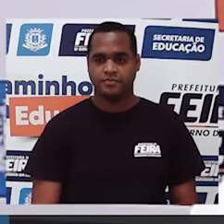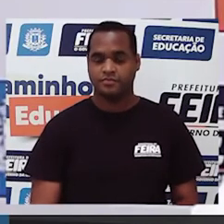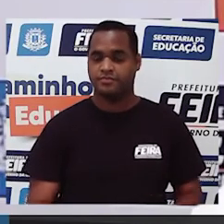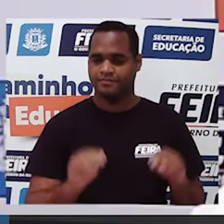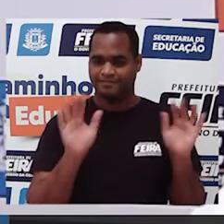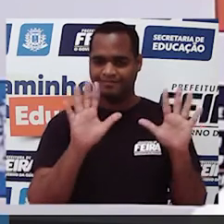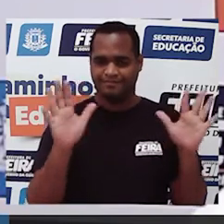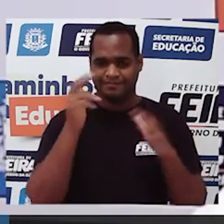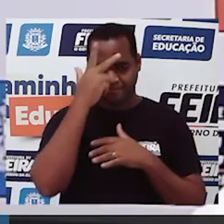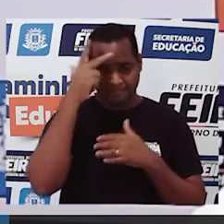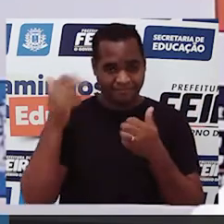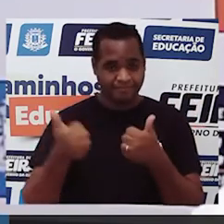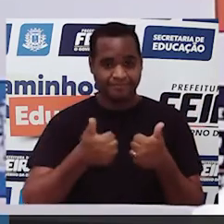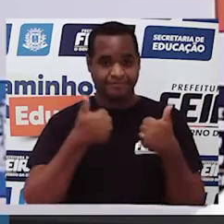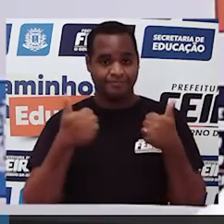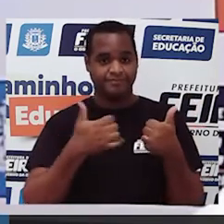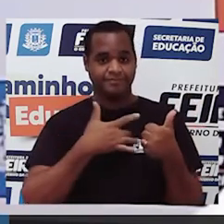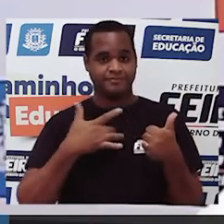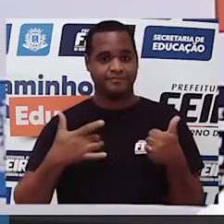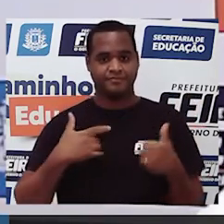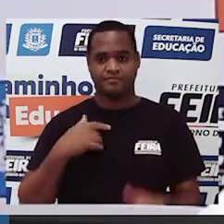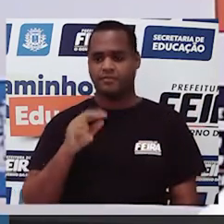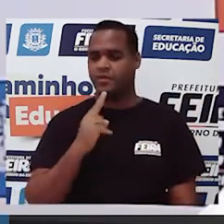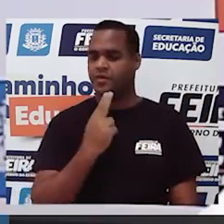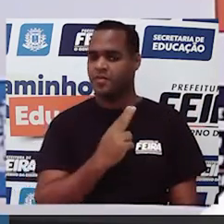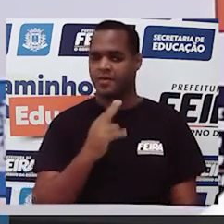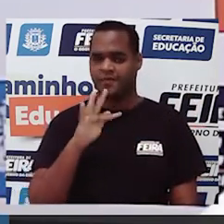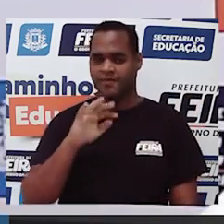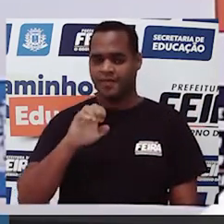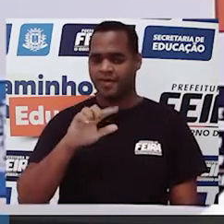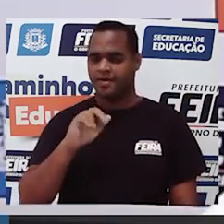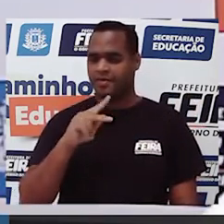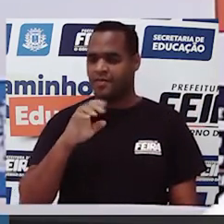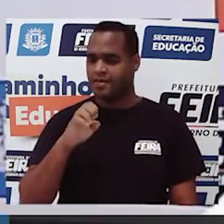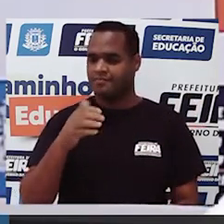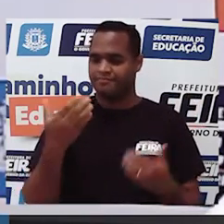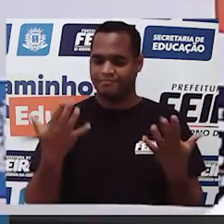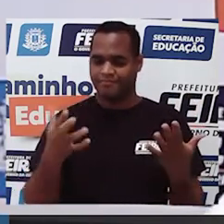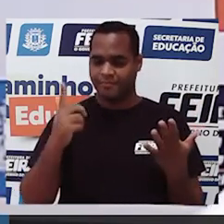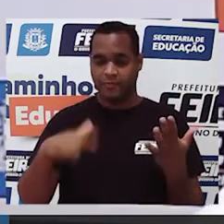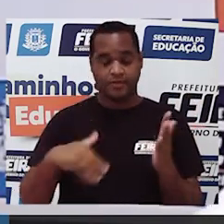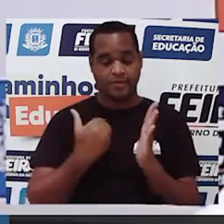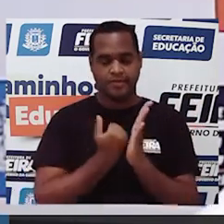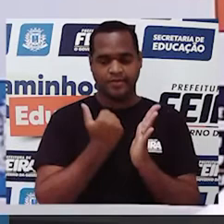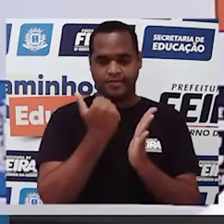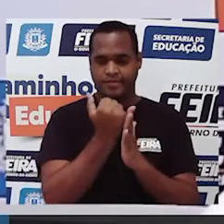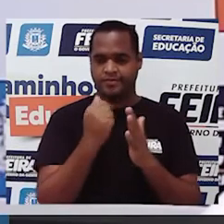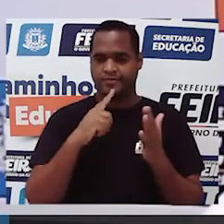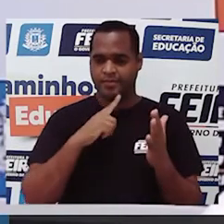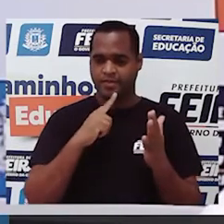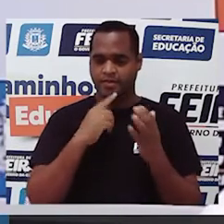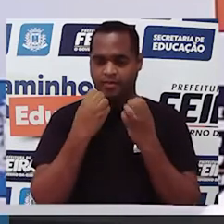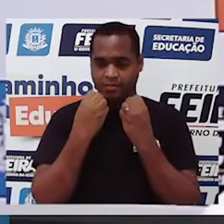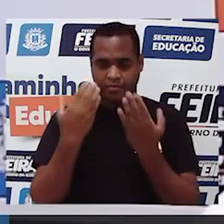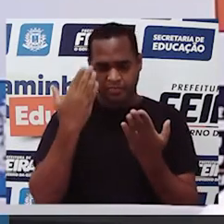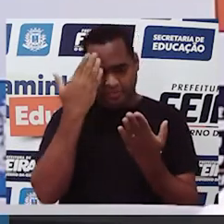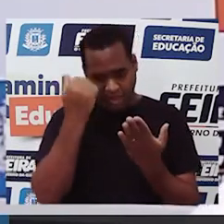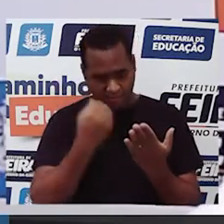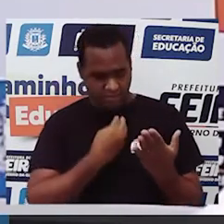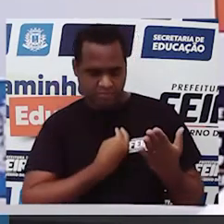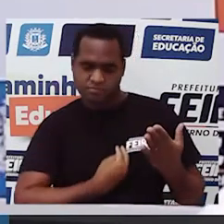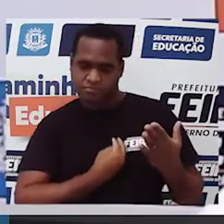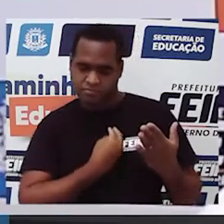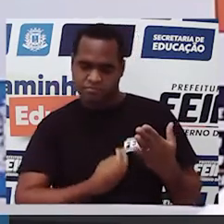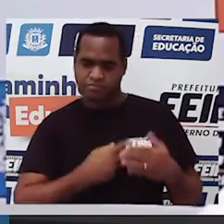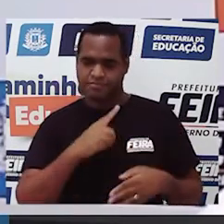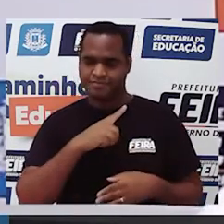Olá pessoal, tudo bem? Meu nome é Felipe Passos e eu estou aqui com vocês em mais um momento Saberes e Viveres.